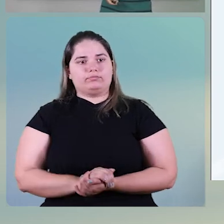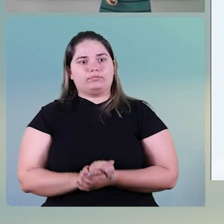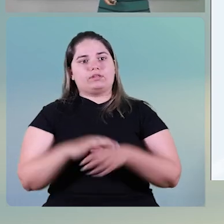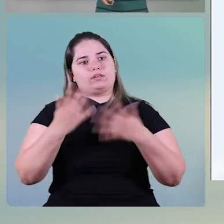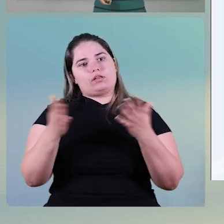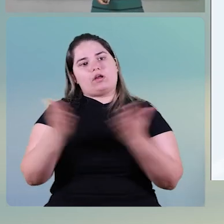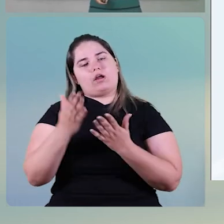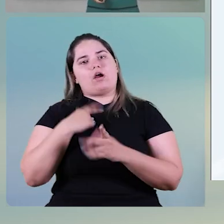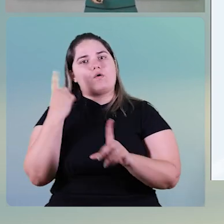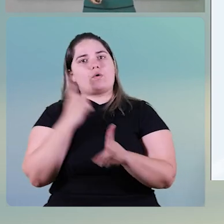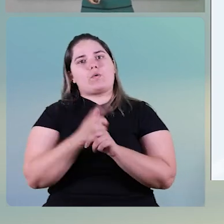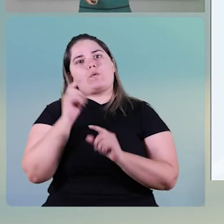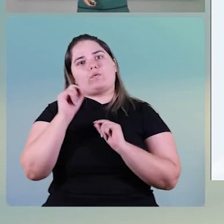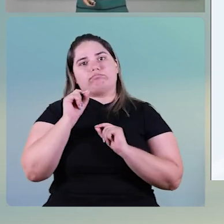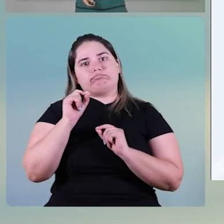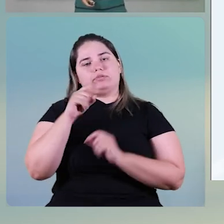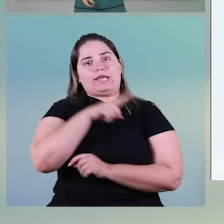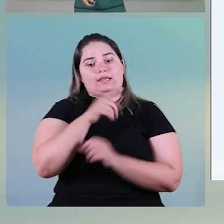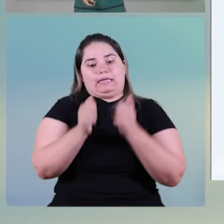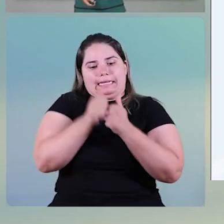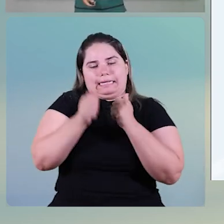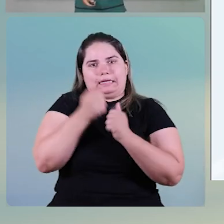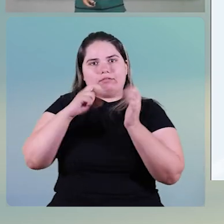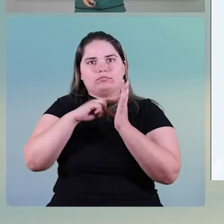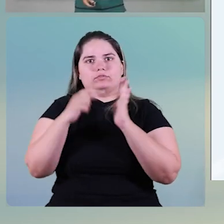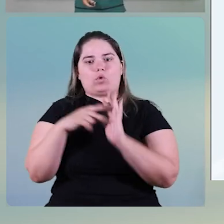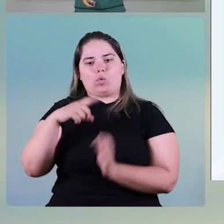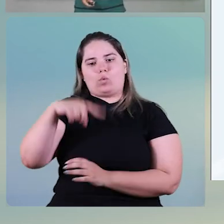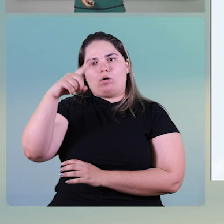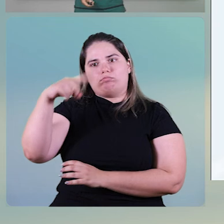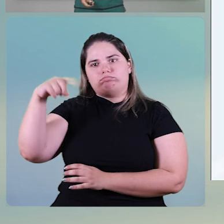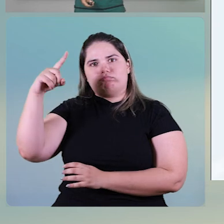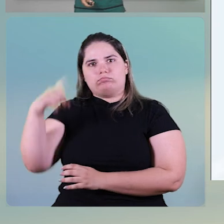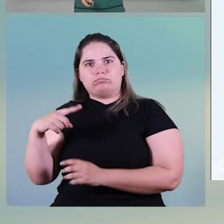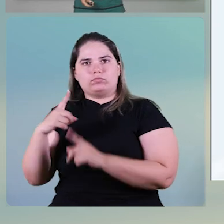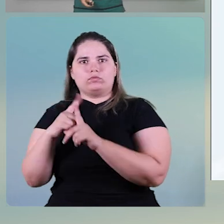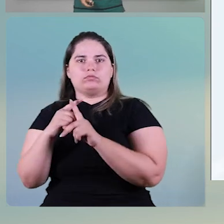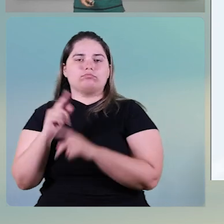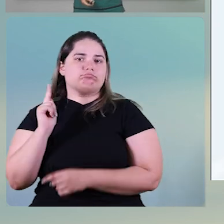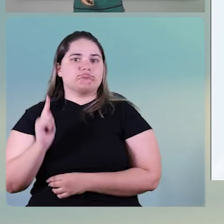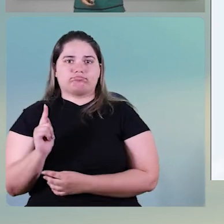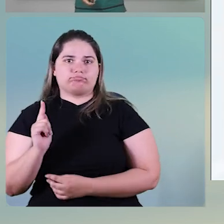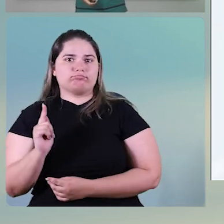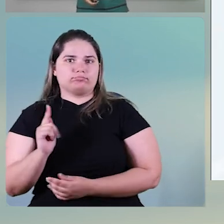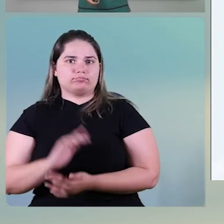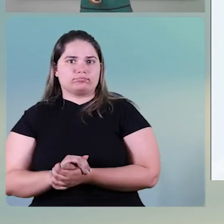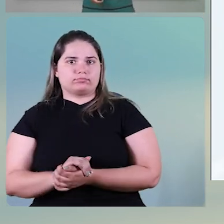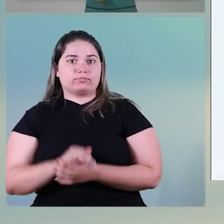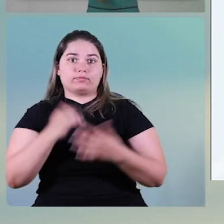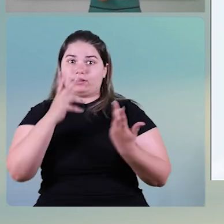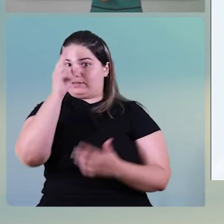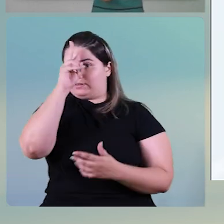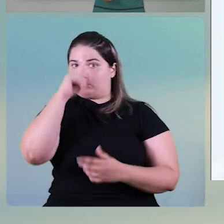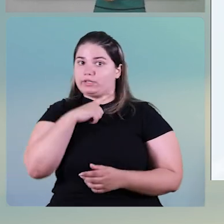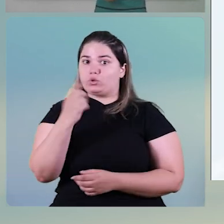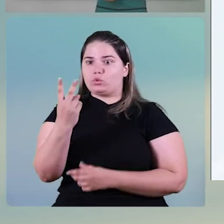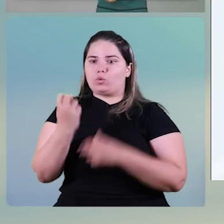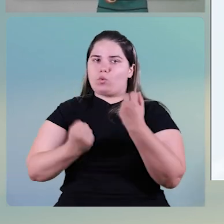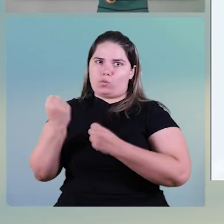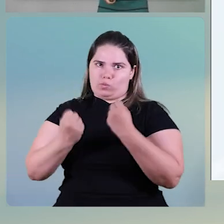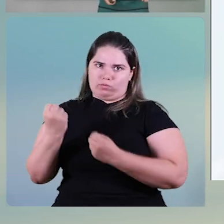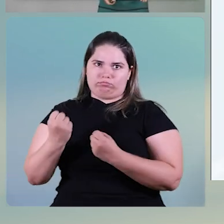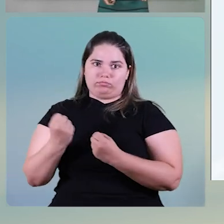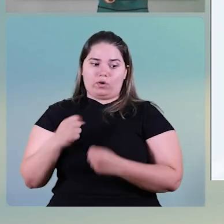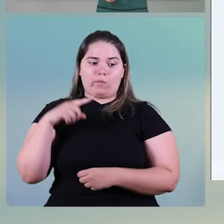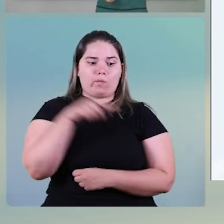pela gravidade. Lembre que nós temos 2 coeficientes, né? O carro 1 usa o coeficiente de atrito